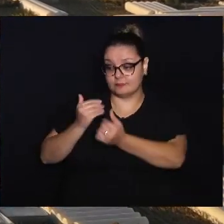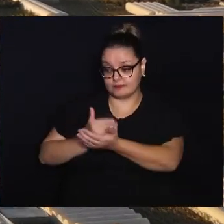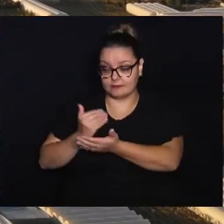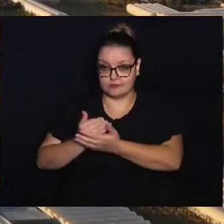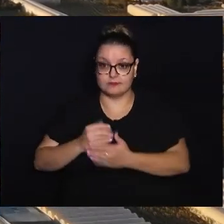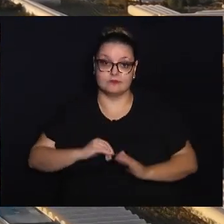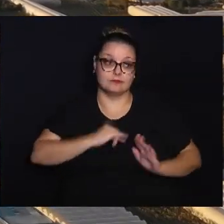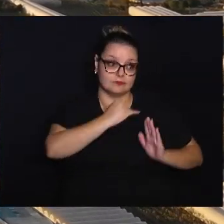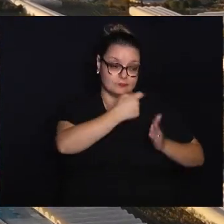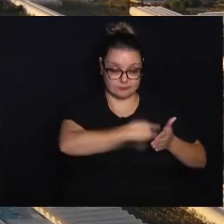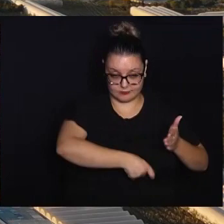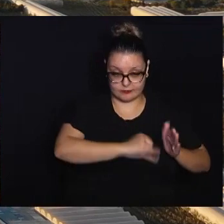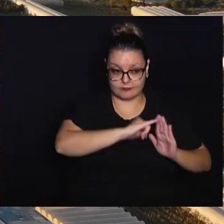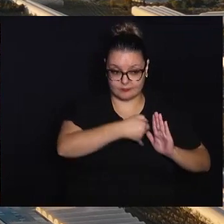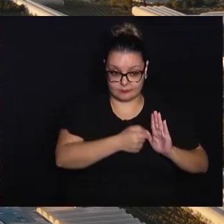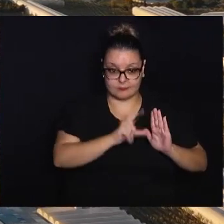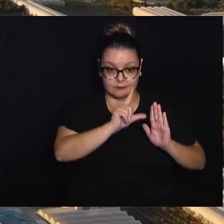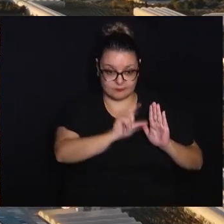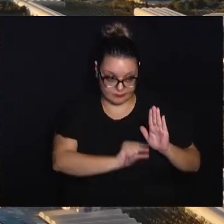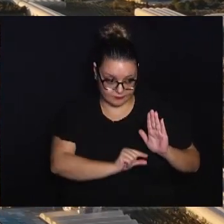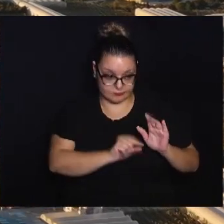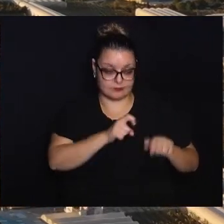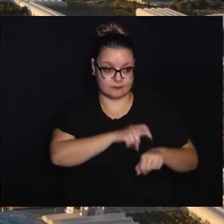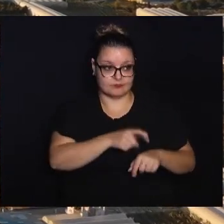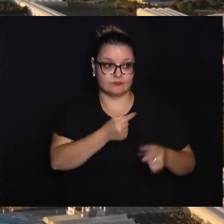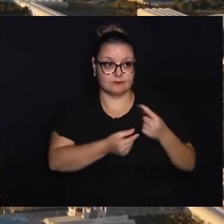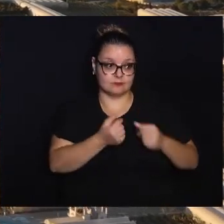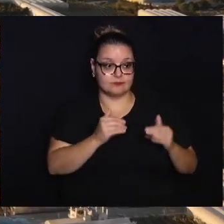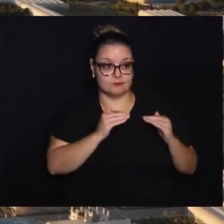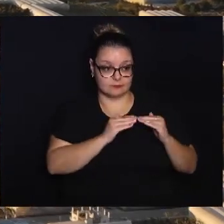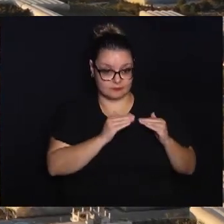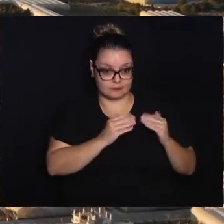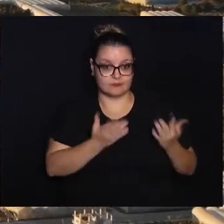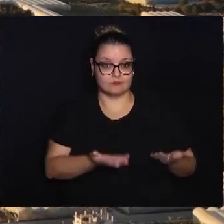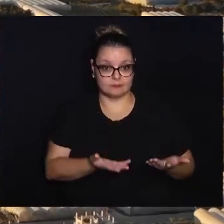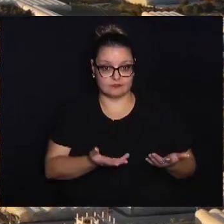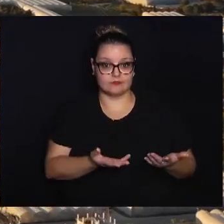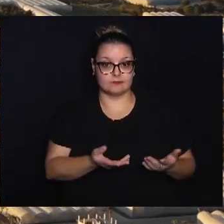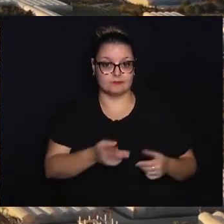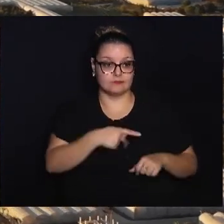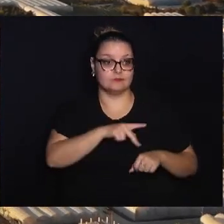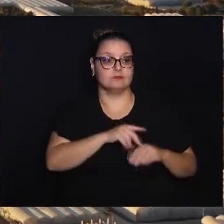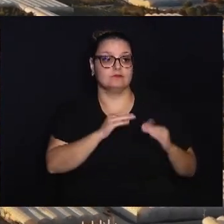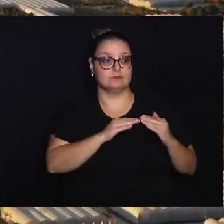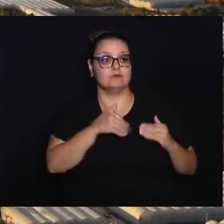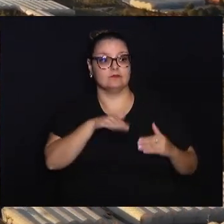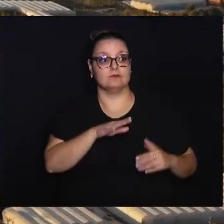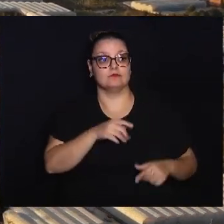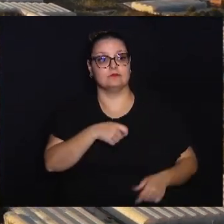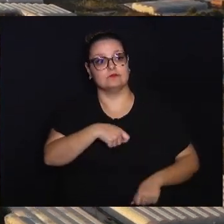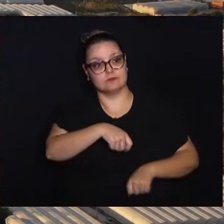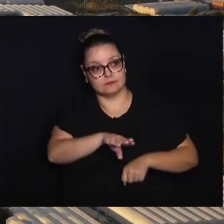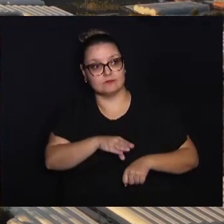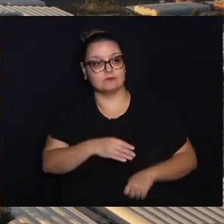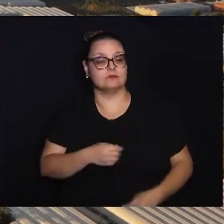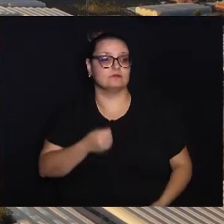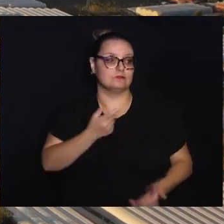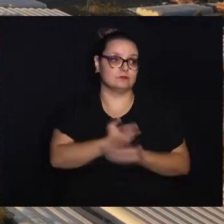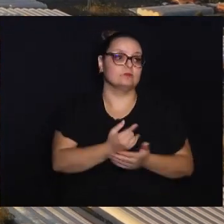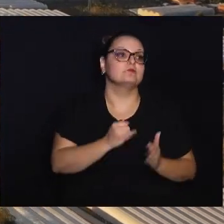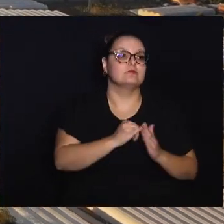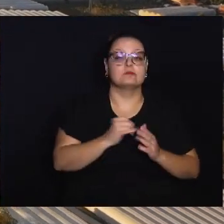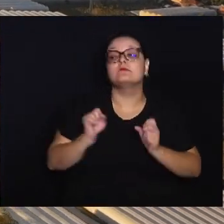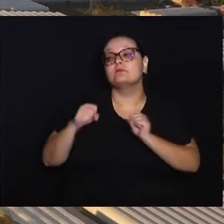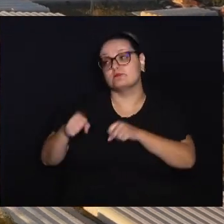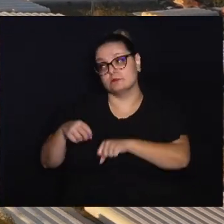crédito. E quando as taxas de juros estão baixas, o momento econômico é favorável, o momento econômico do país é favorável, é o mais indicado daí para comprar